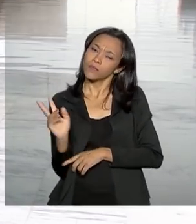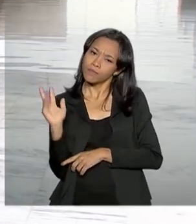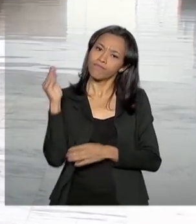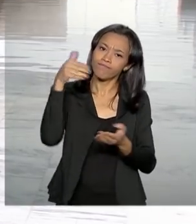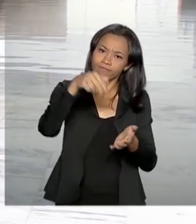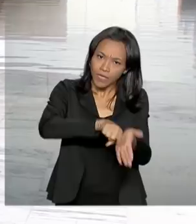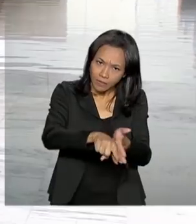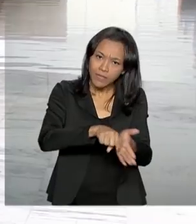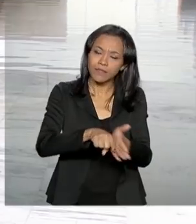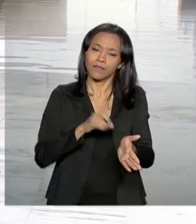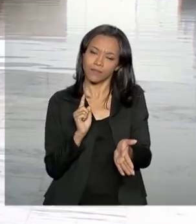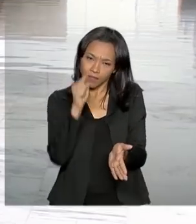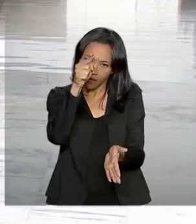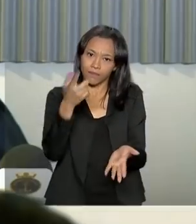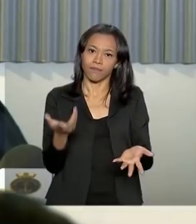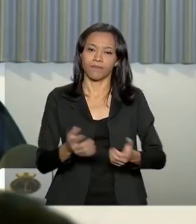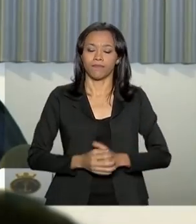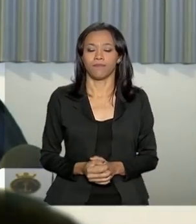Antártica. Veja.